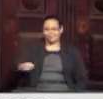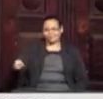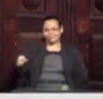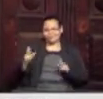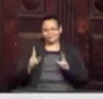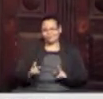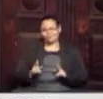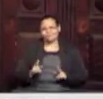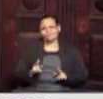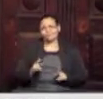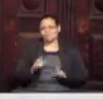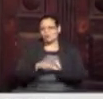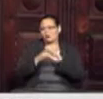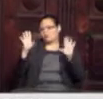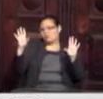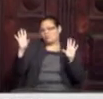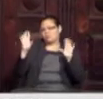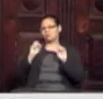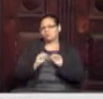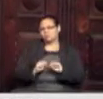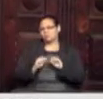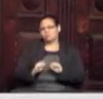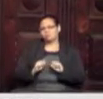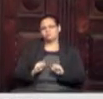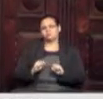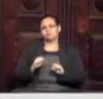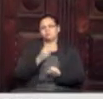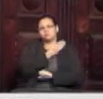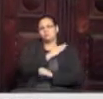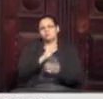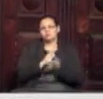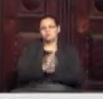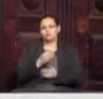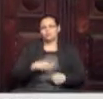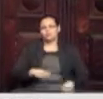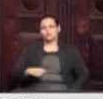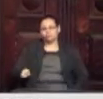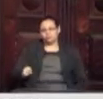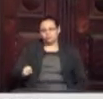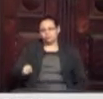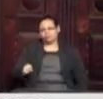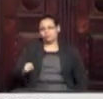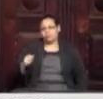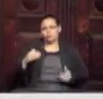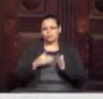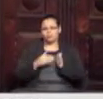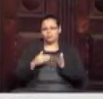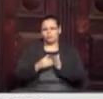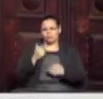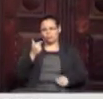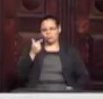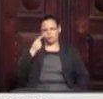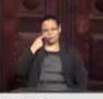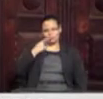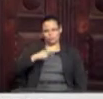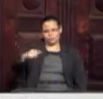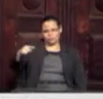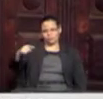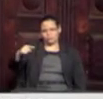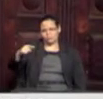o liberou geral que a descriminalização do aborto com feto até 12 semanas